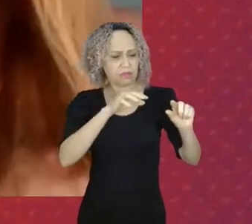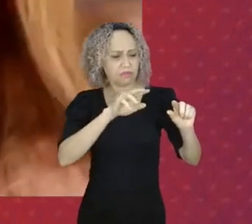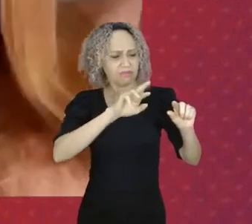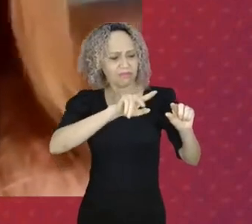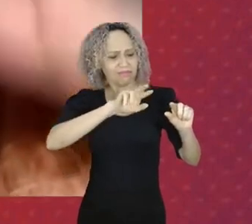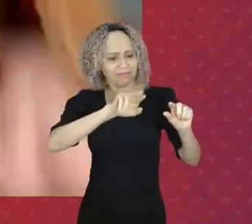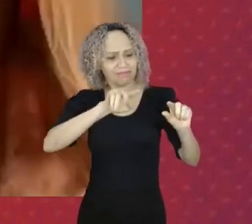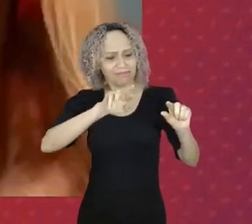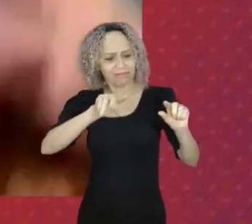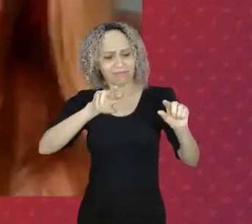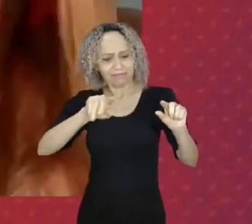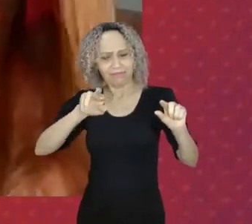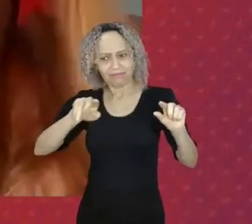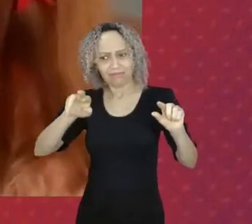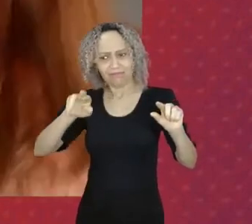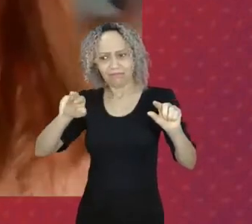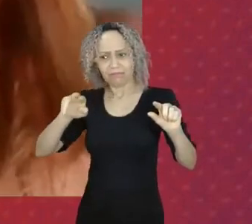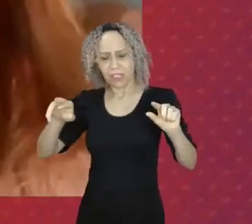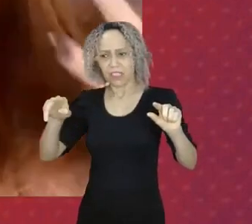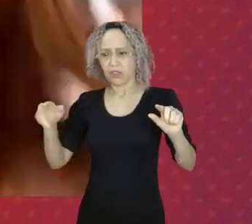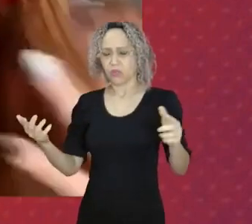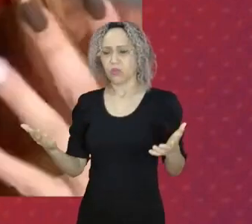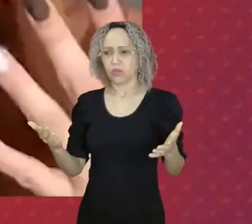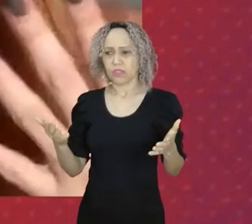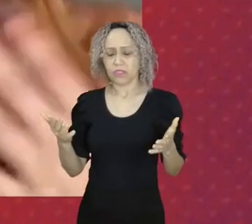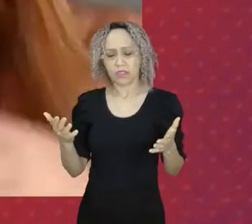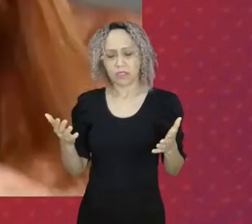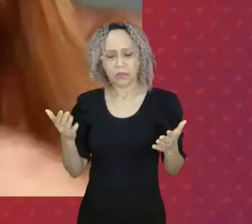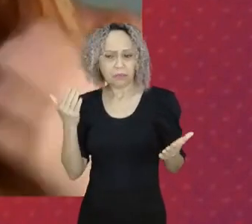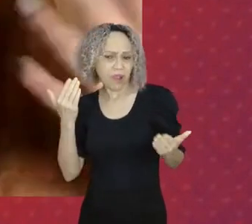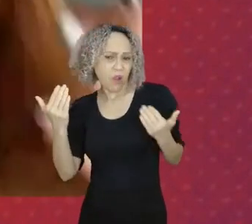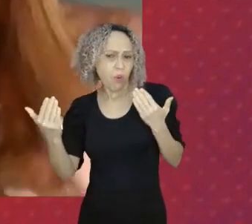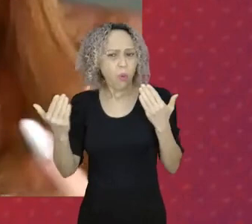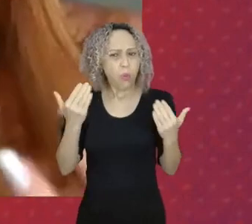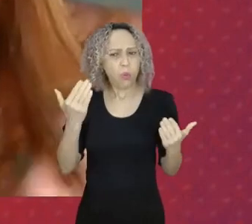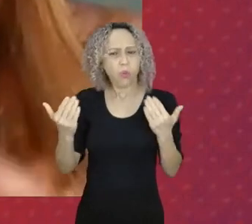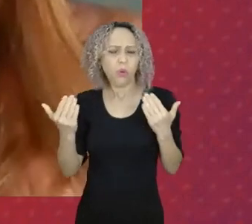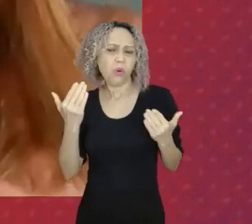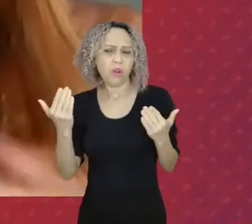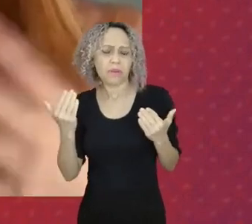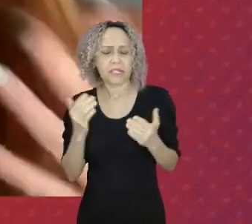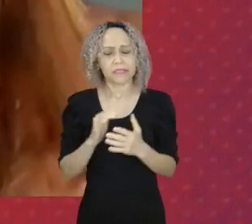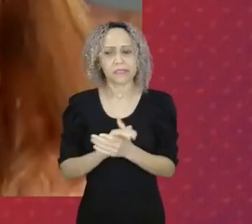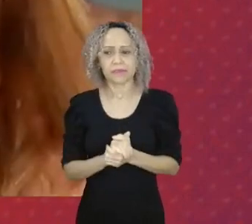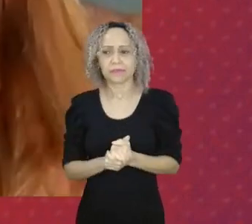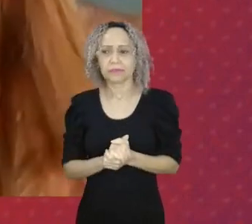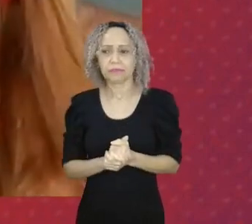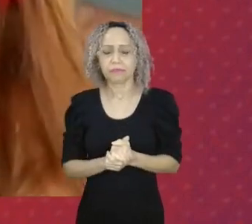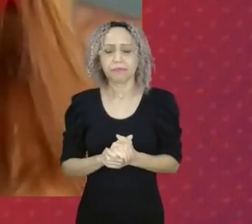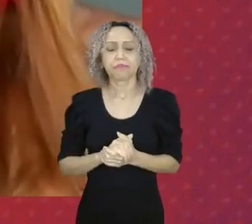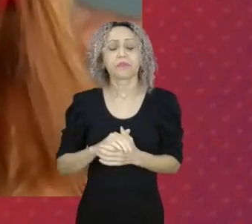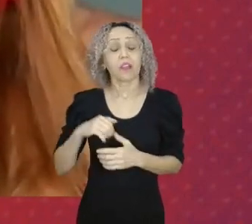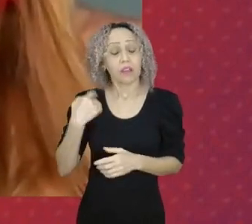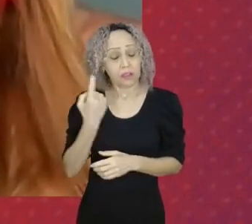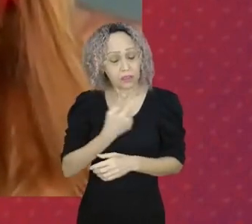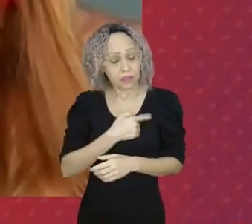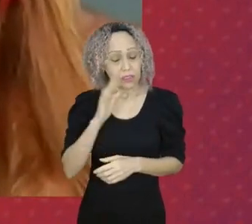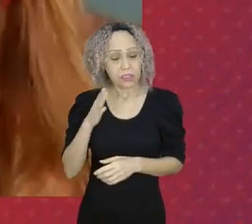outra, e tem outras cores em volta. Então, é mais ou menos essa lógica quando a gente fala, e a gente já